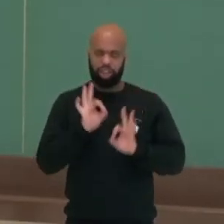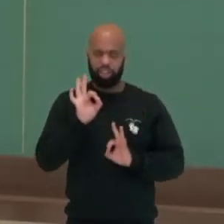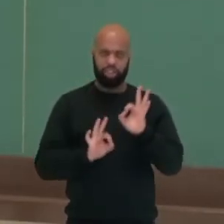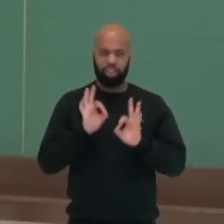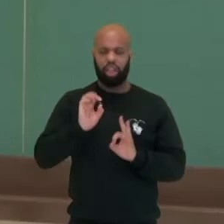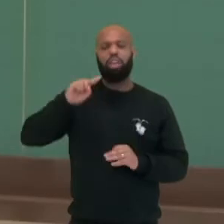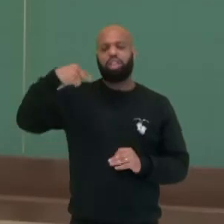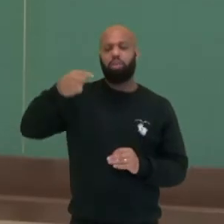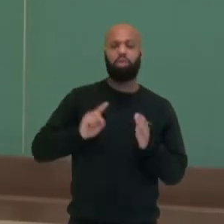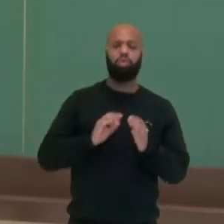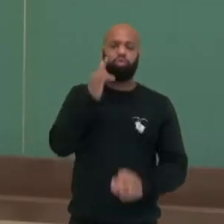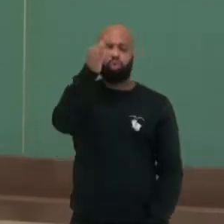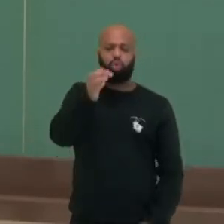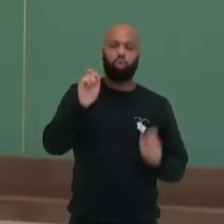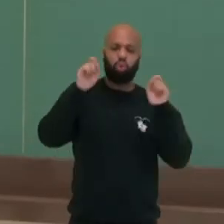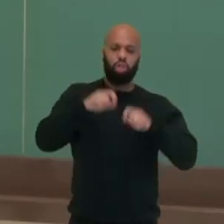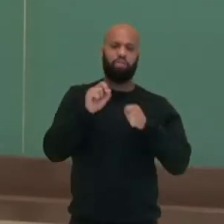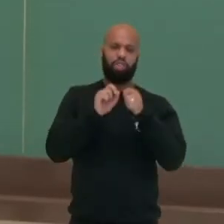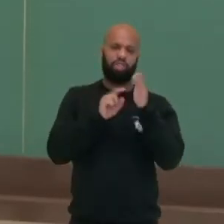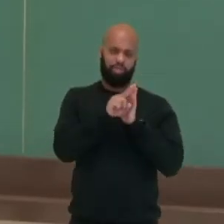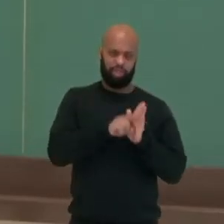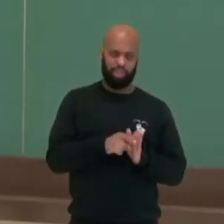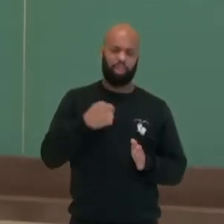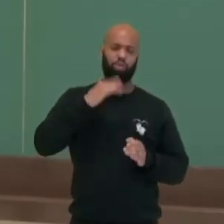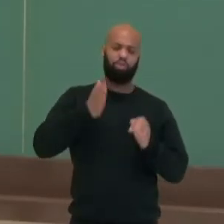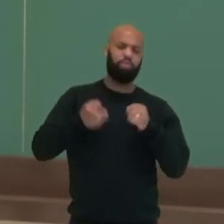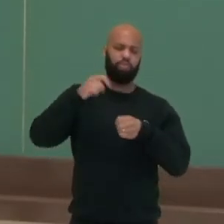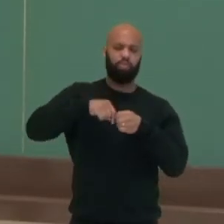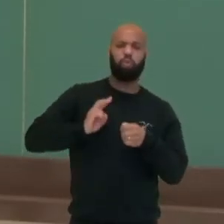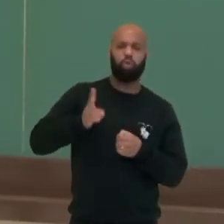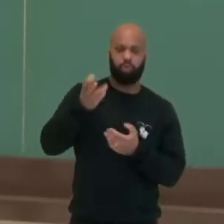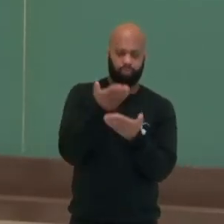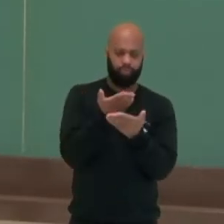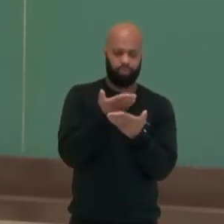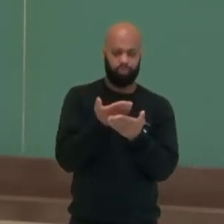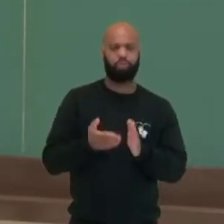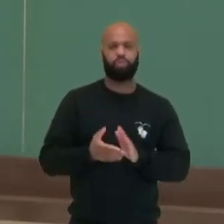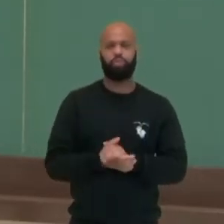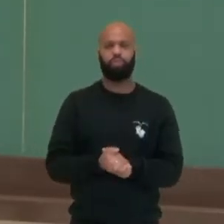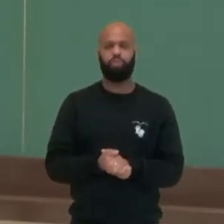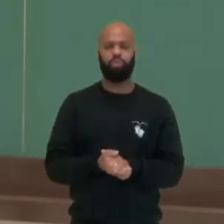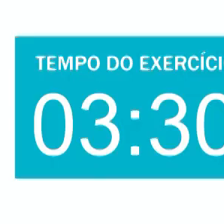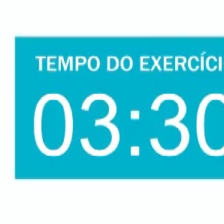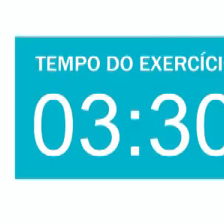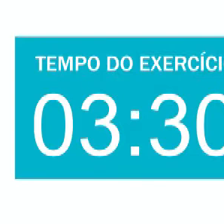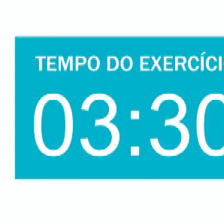que posteriormente você possa fazer a sua pesquisa, bom? Tempo para vocês e a gente já volta.